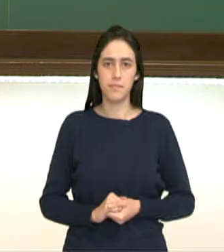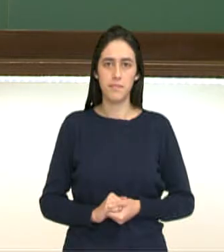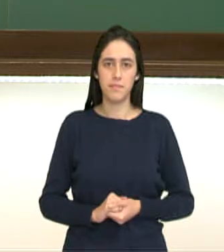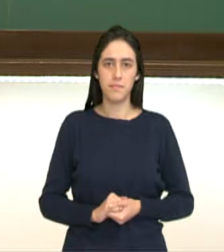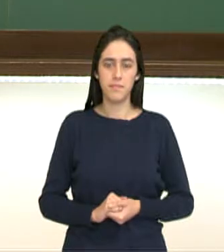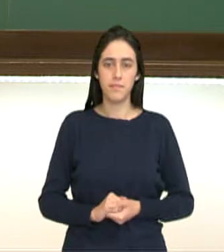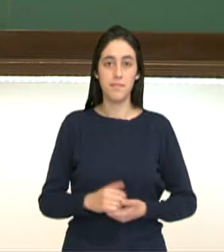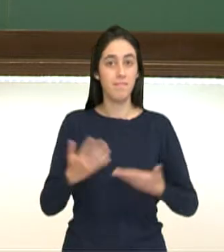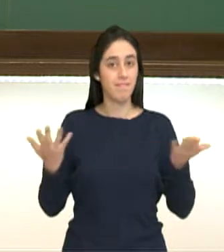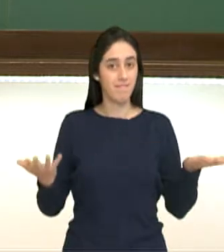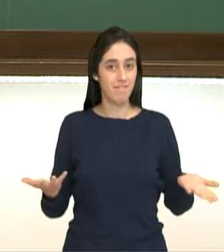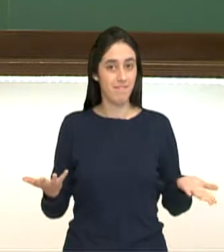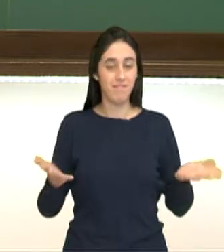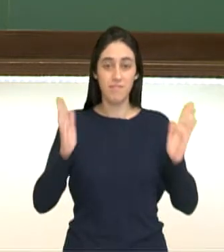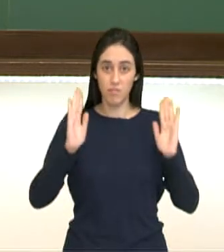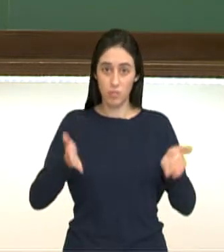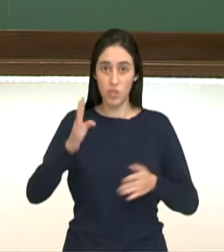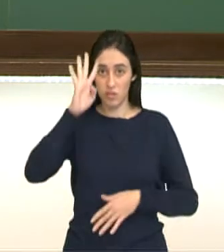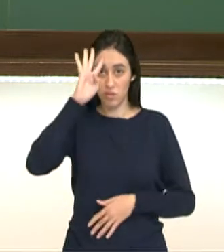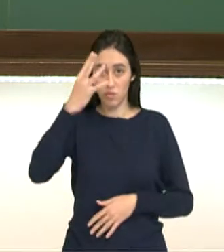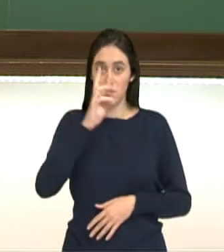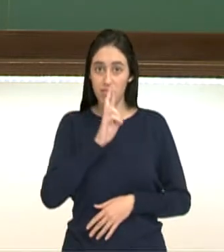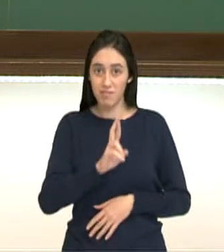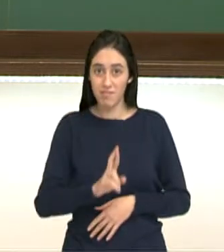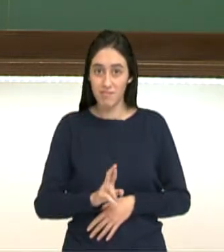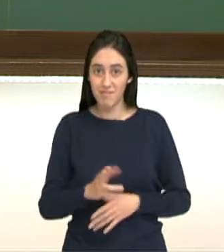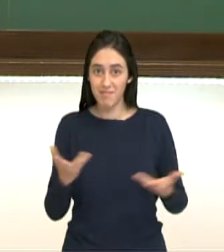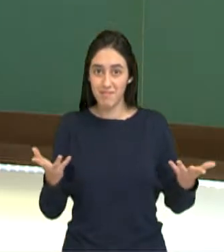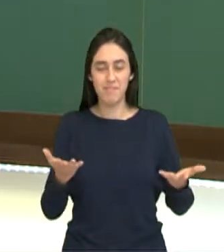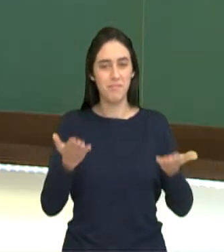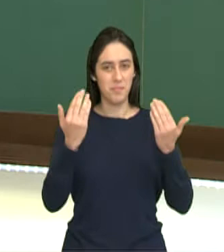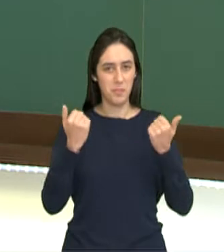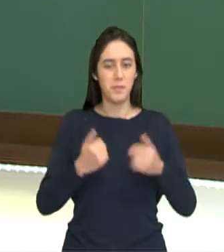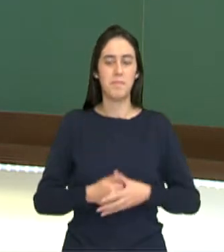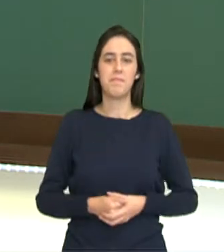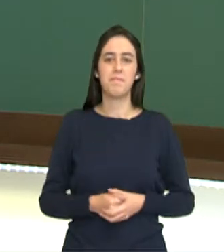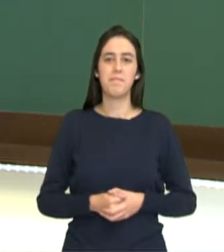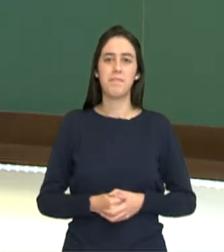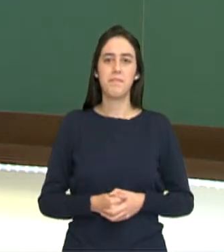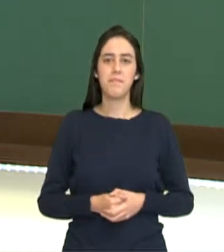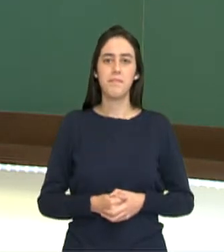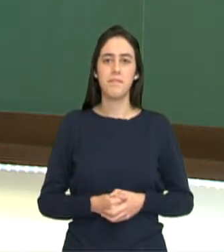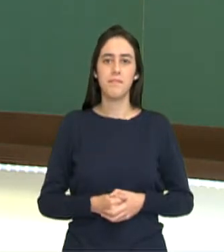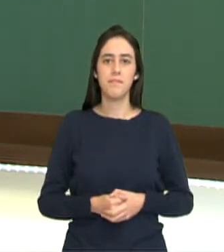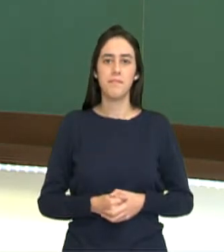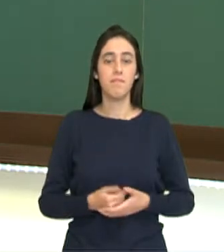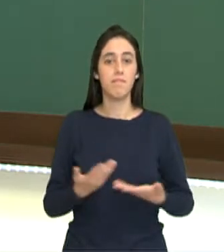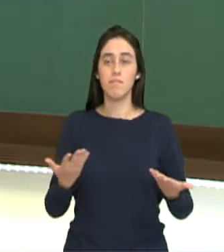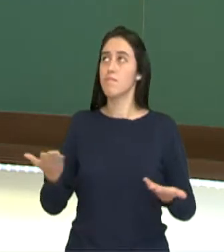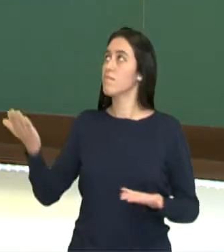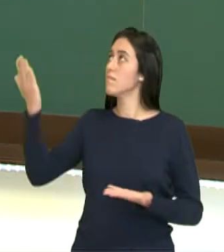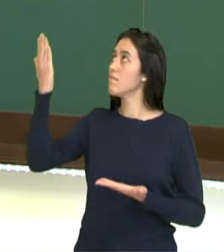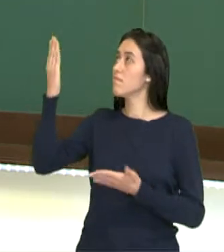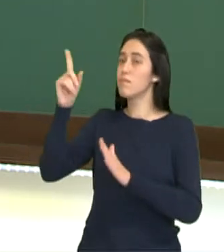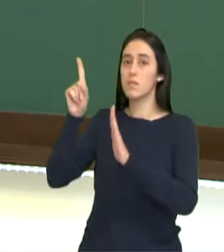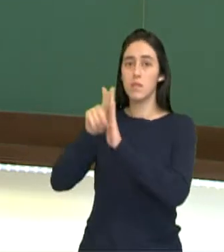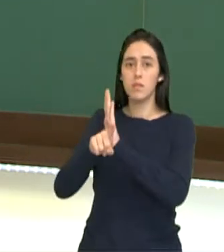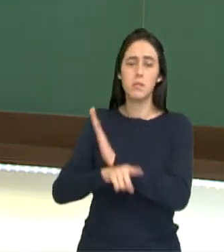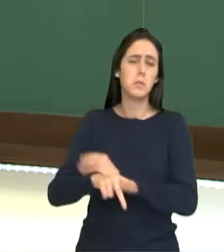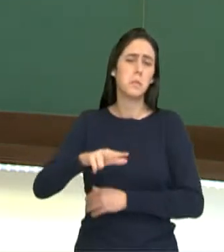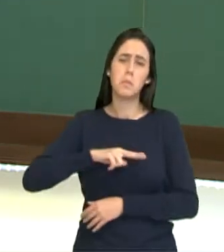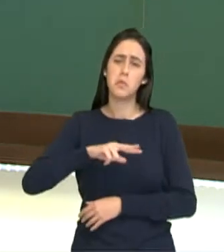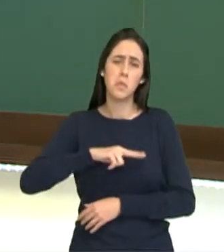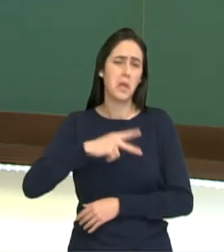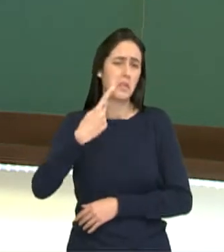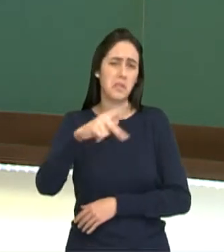E aí, pessoal, já resolveram as questões? Bom, então vamos lá, né, pessoal? As questões aqui foram muito pessoais, né, pessoal, sobre